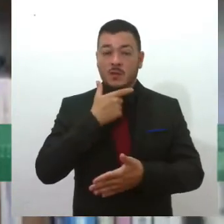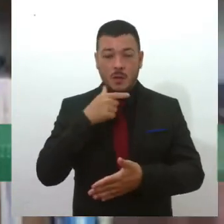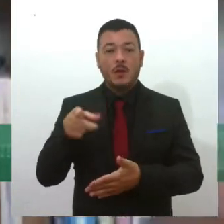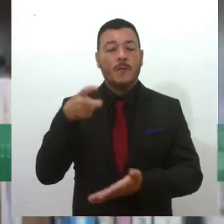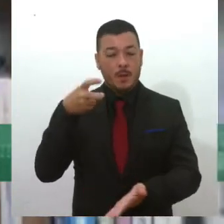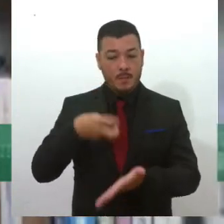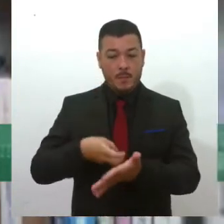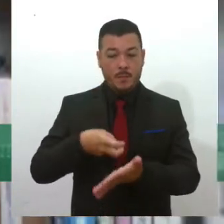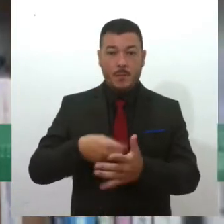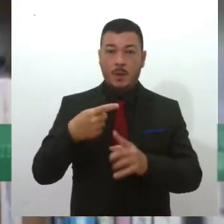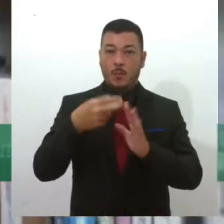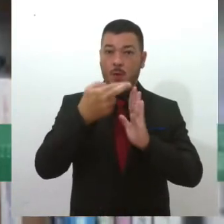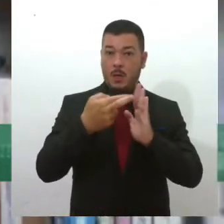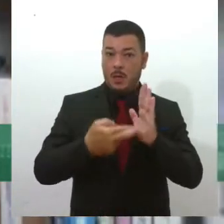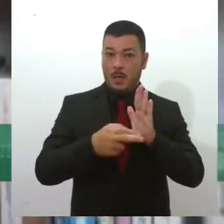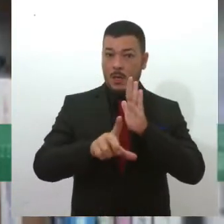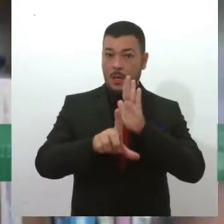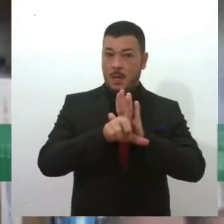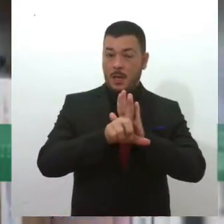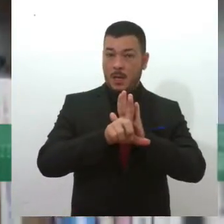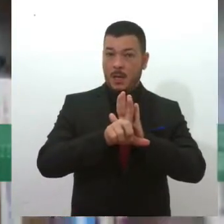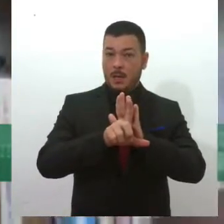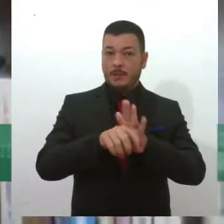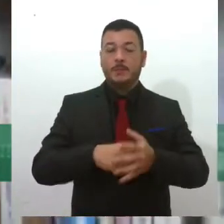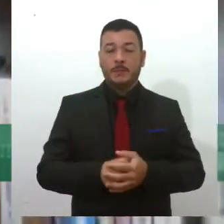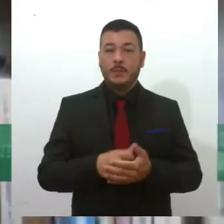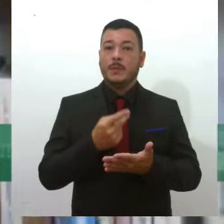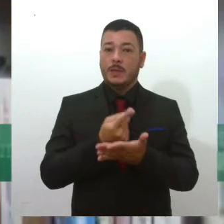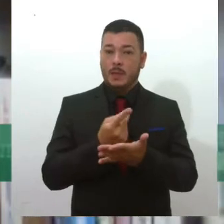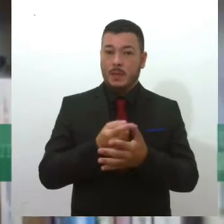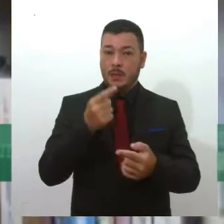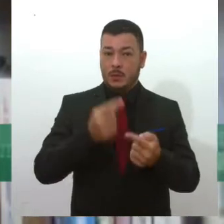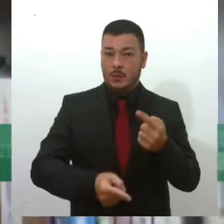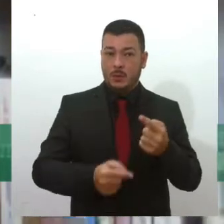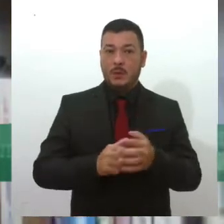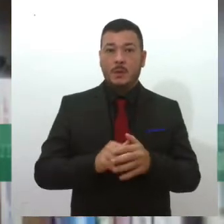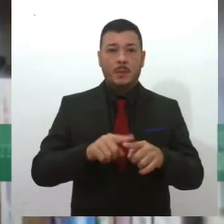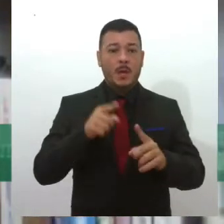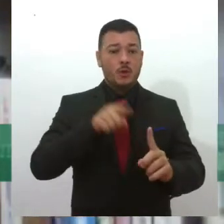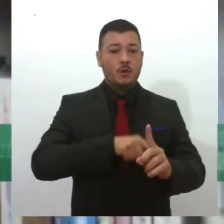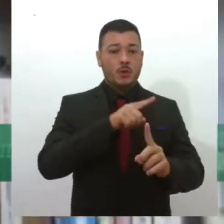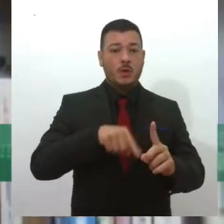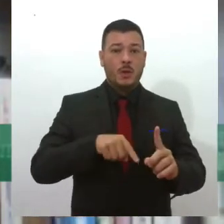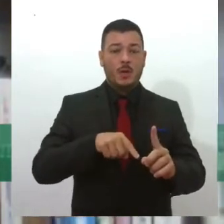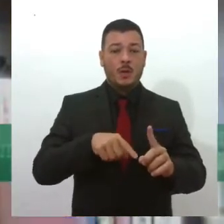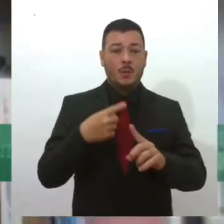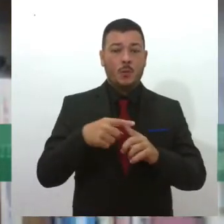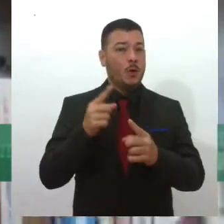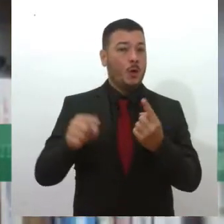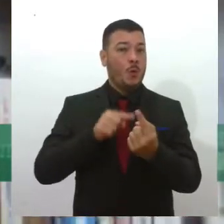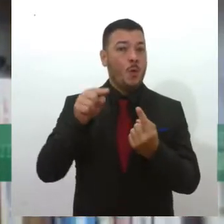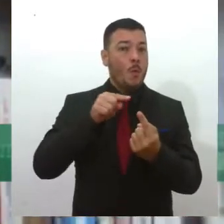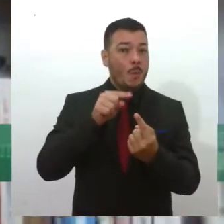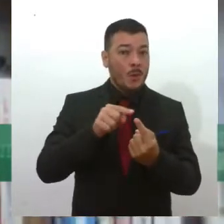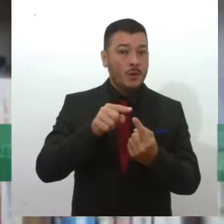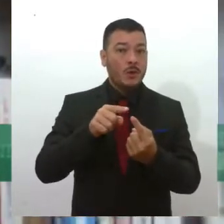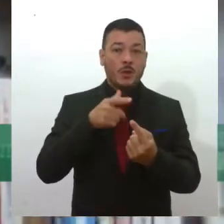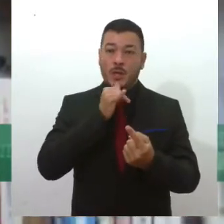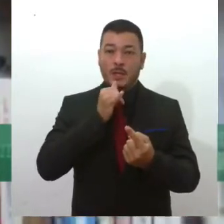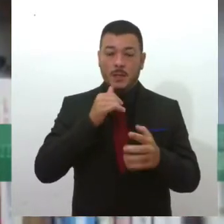que é uma regra sábia da lei de improbidade. E aí eles eliminaram isso com o nítido propósito de criar